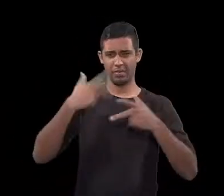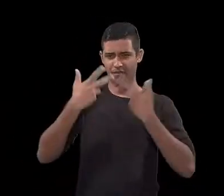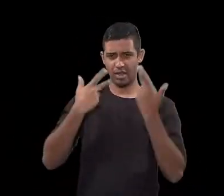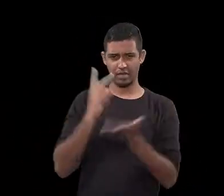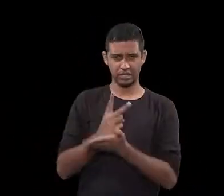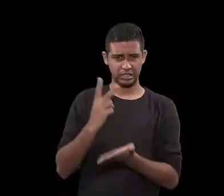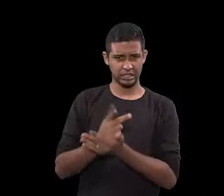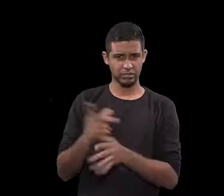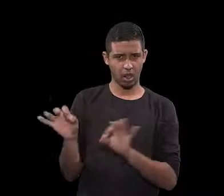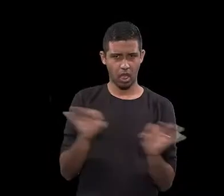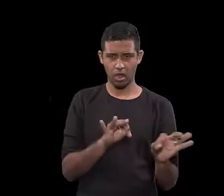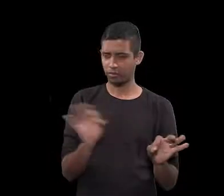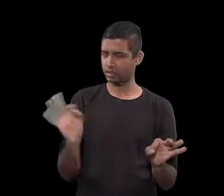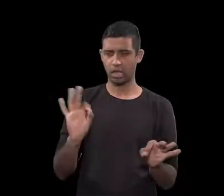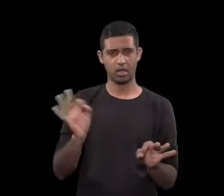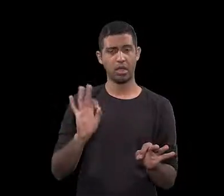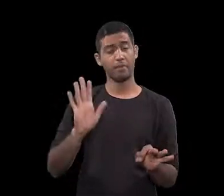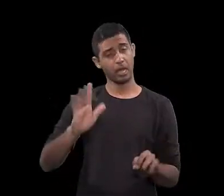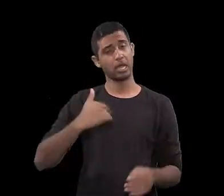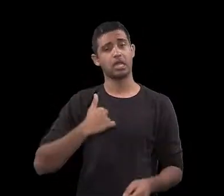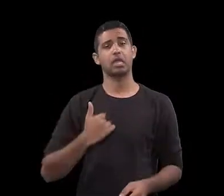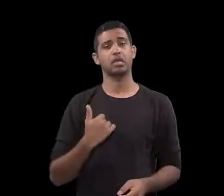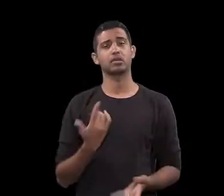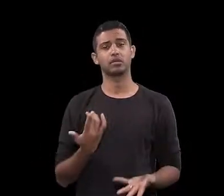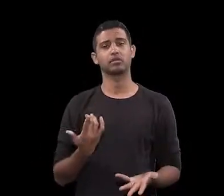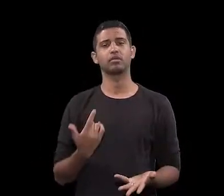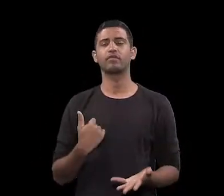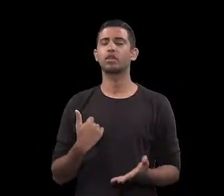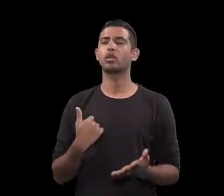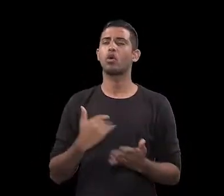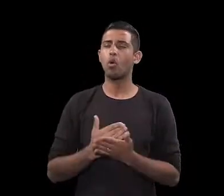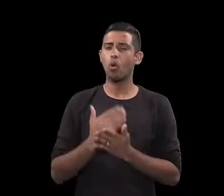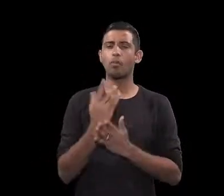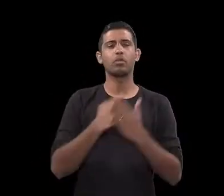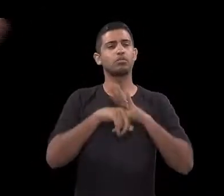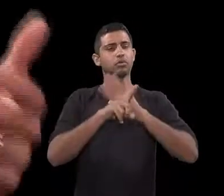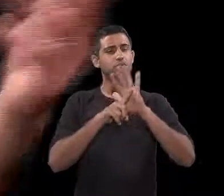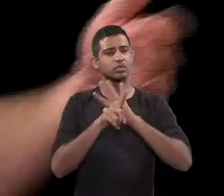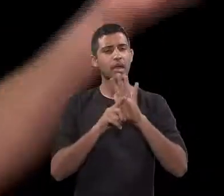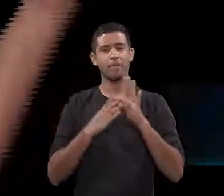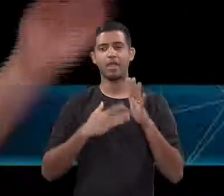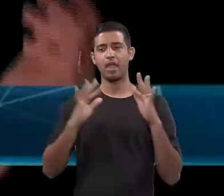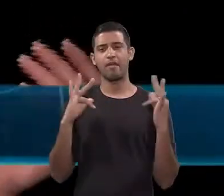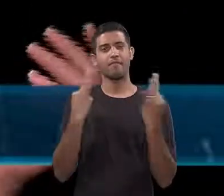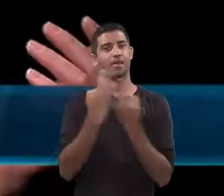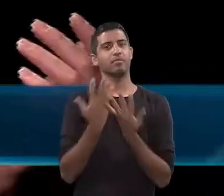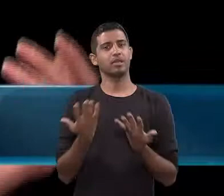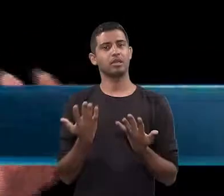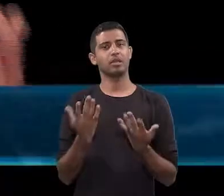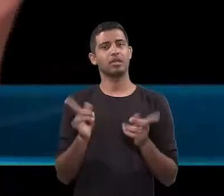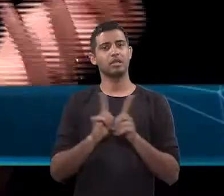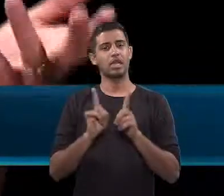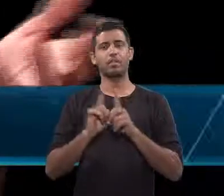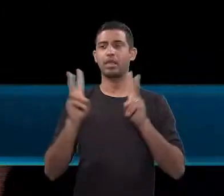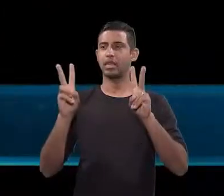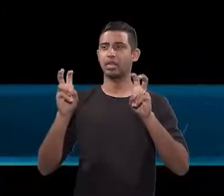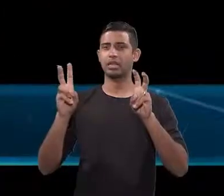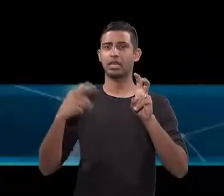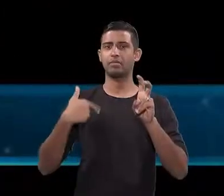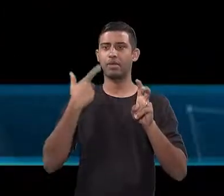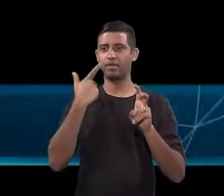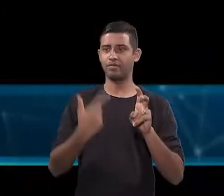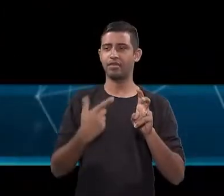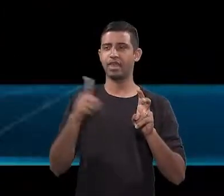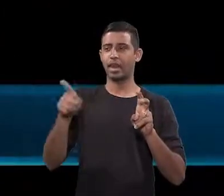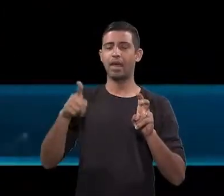muito disso, tampouco, então, mas eu, claro, comecei a pesquisar um pouco sobre minha família também, o tema